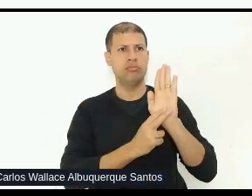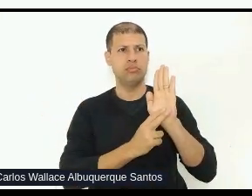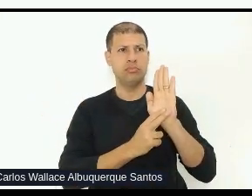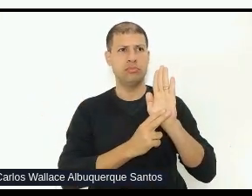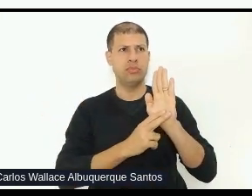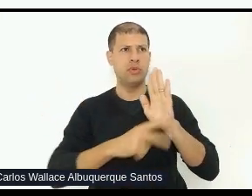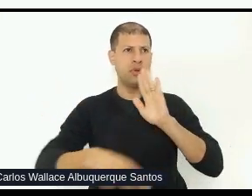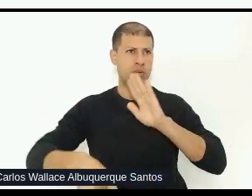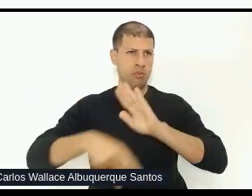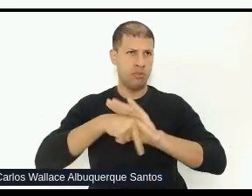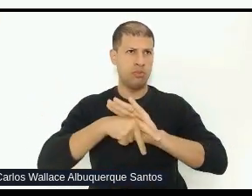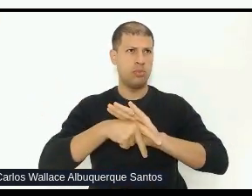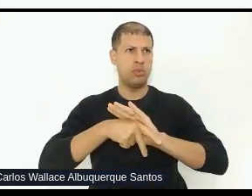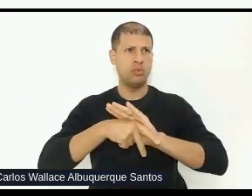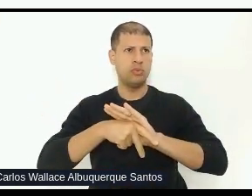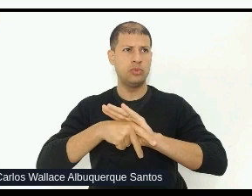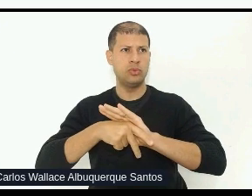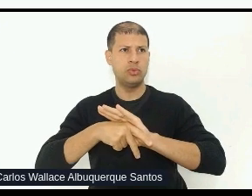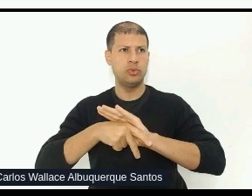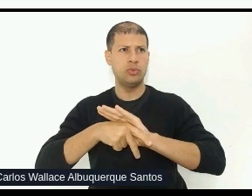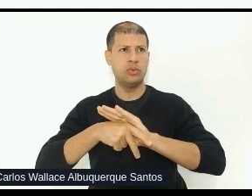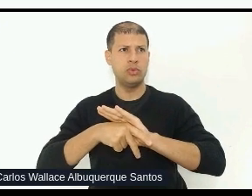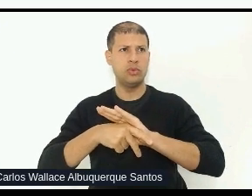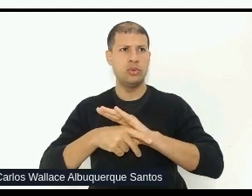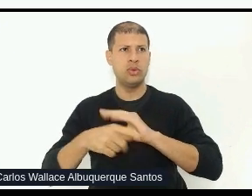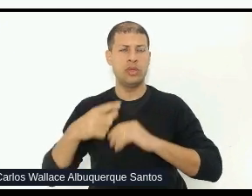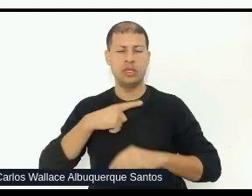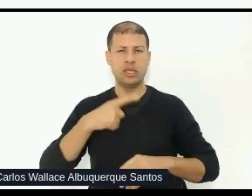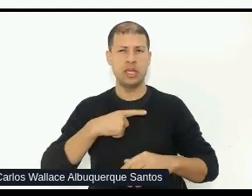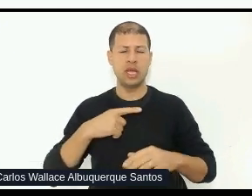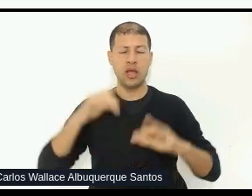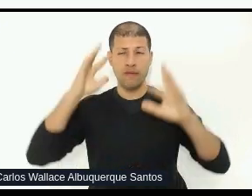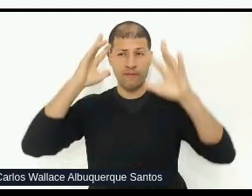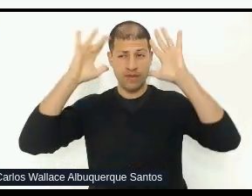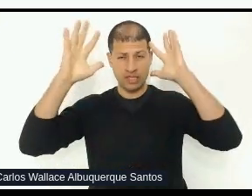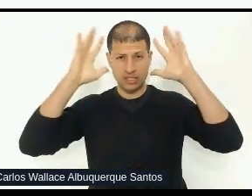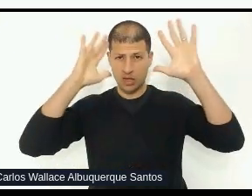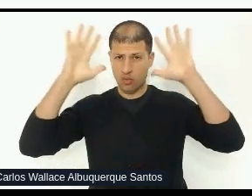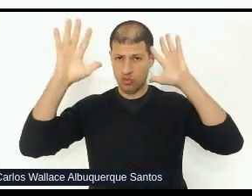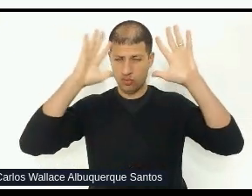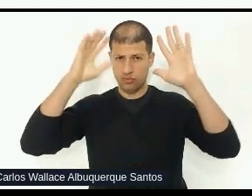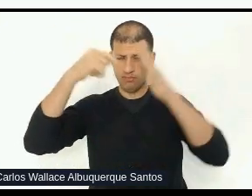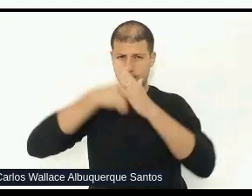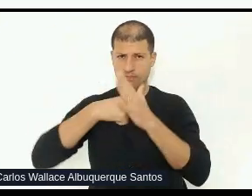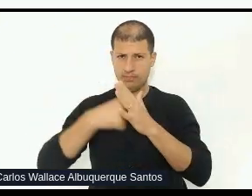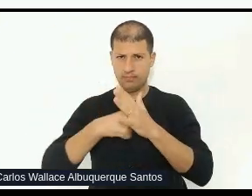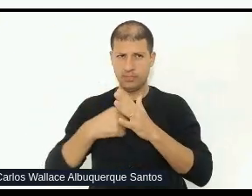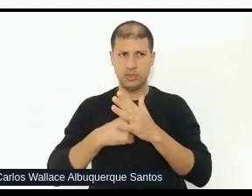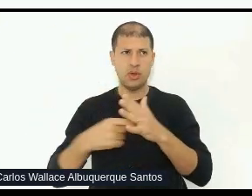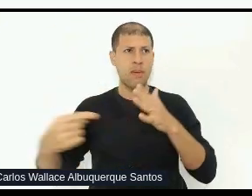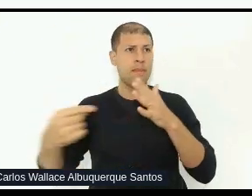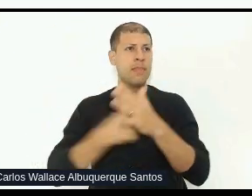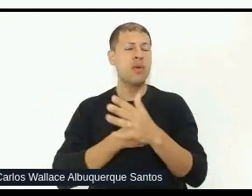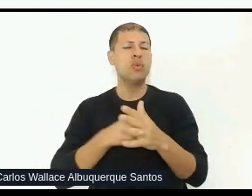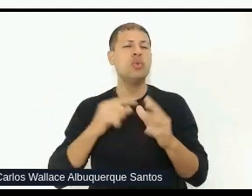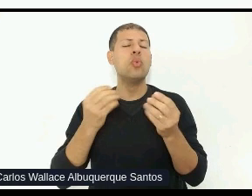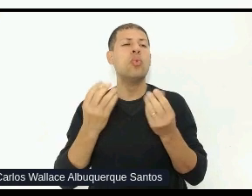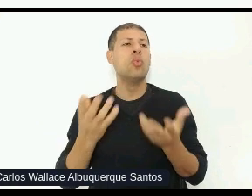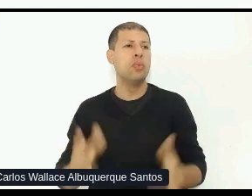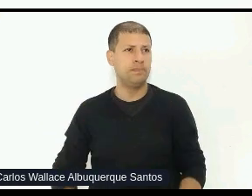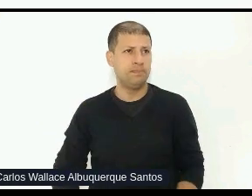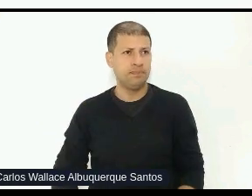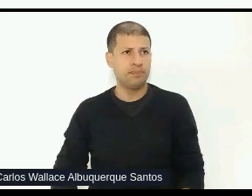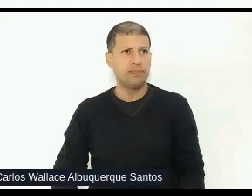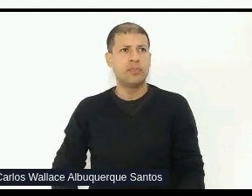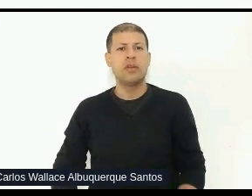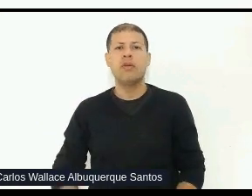autorreflexão. Há uma pergunta para pensar com esse tema: quais são os seus